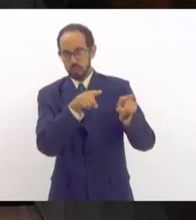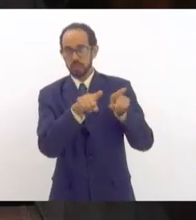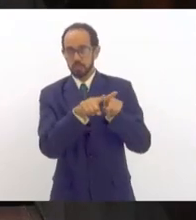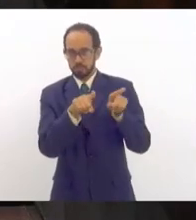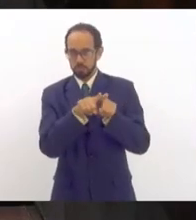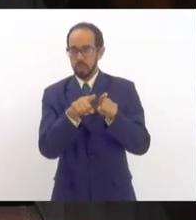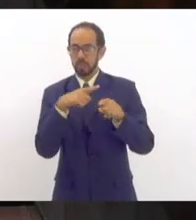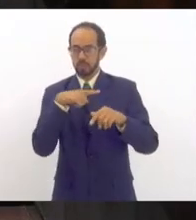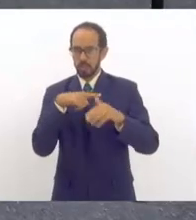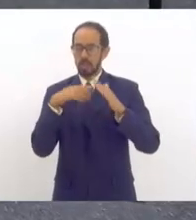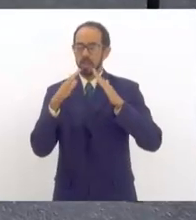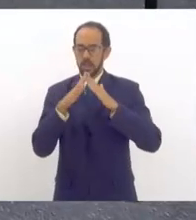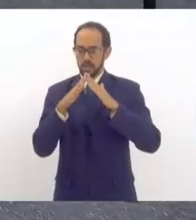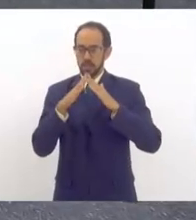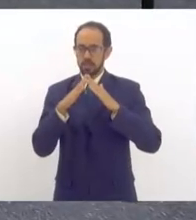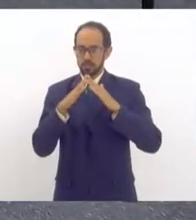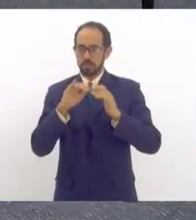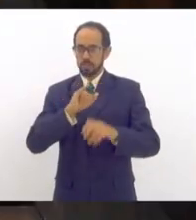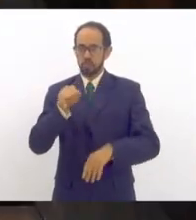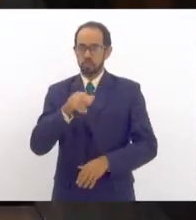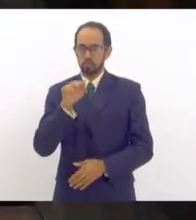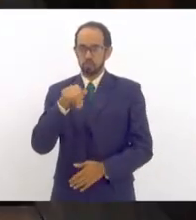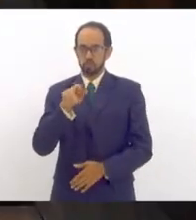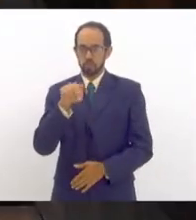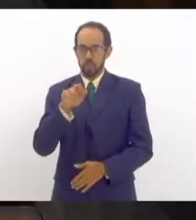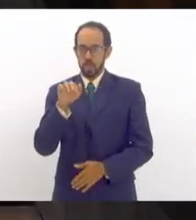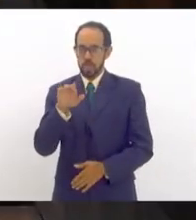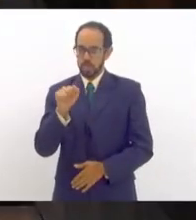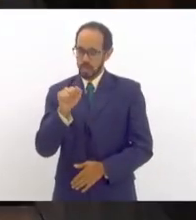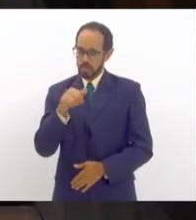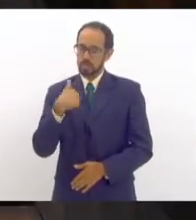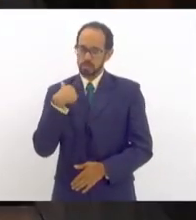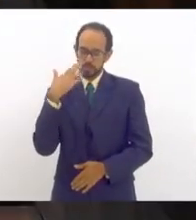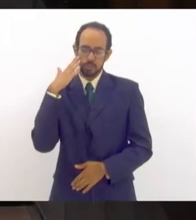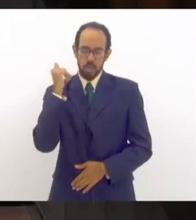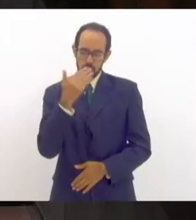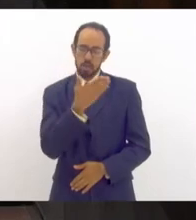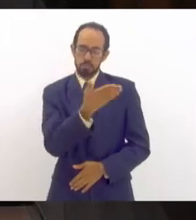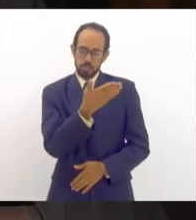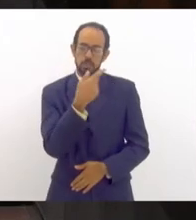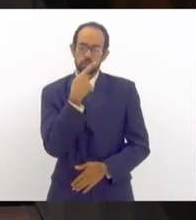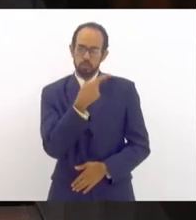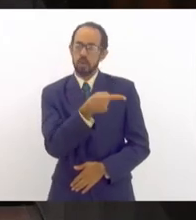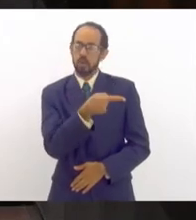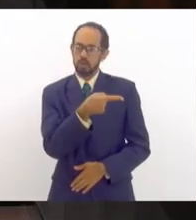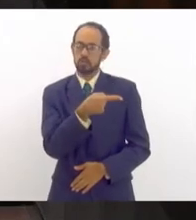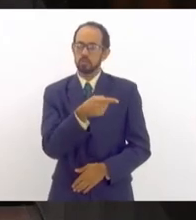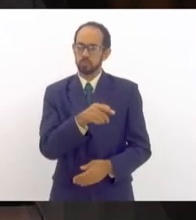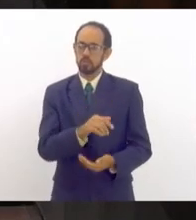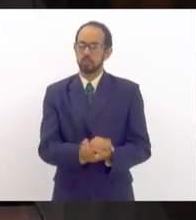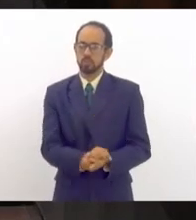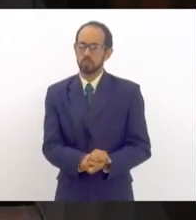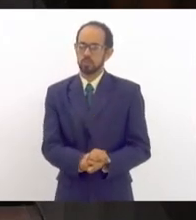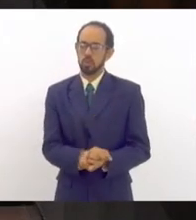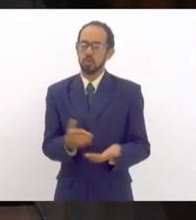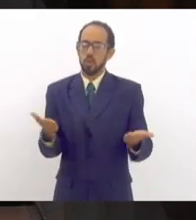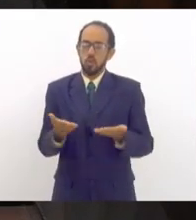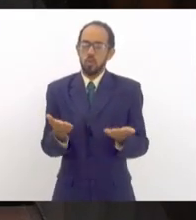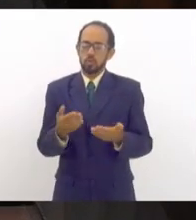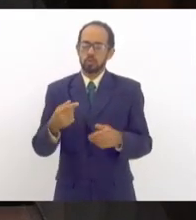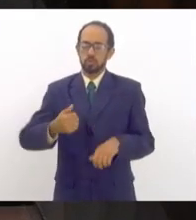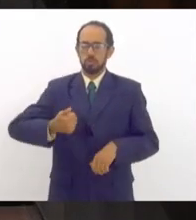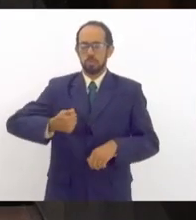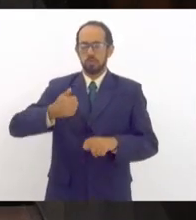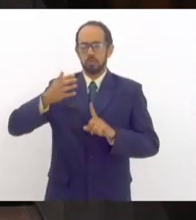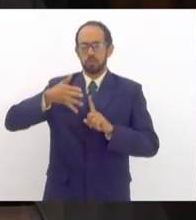casa em Junqueira e Mangaratiba Sabe o que eu tô falando sabe o meu peito então hoje pela primeira vez eu uso